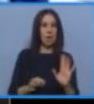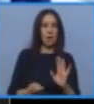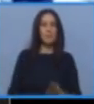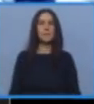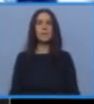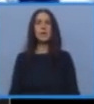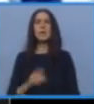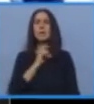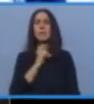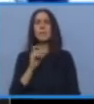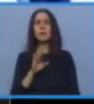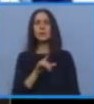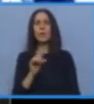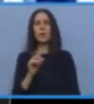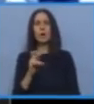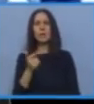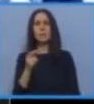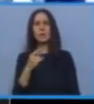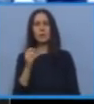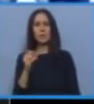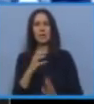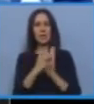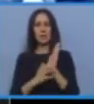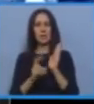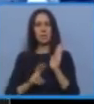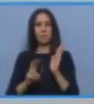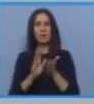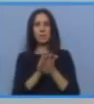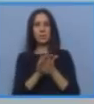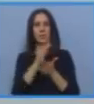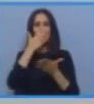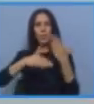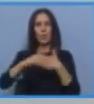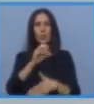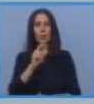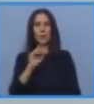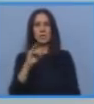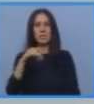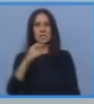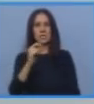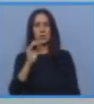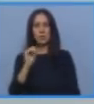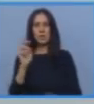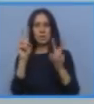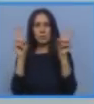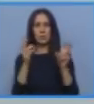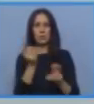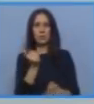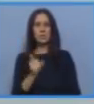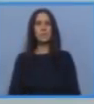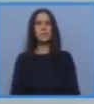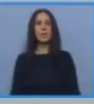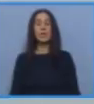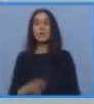Cônego Luís Alberto que comentasse a segunda leitura, a Epístola aos Coríntios, no capítulo 12. Eu só queria acrescentar, que não é acrescentar